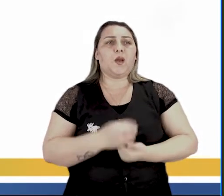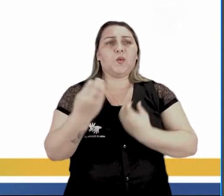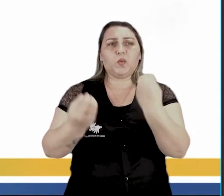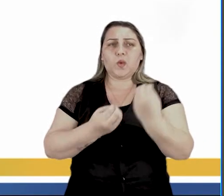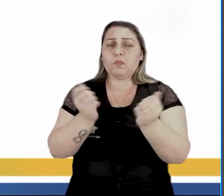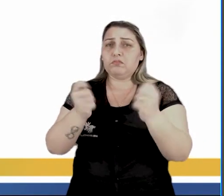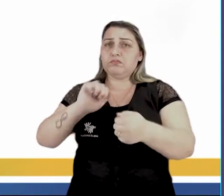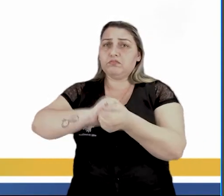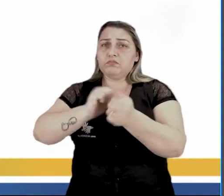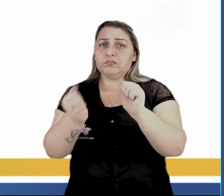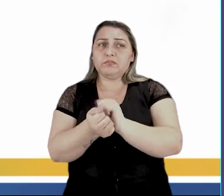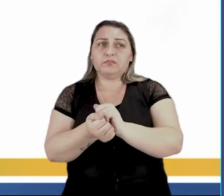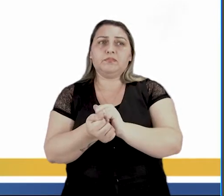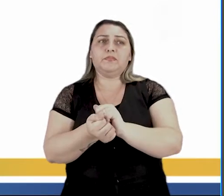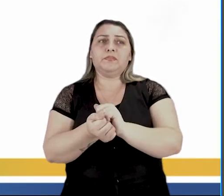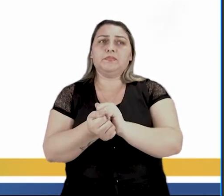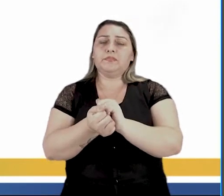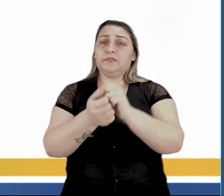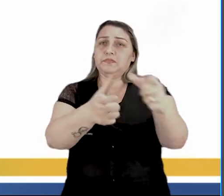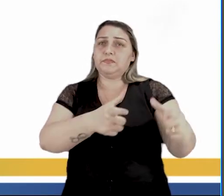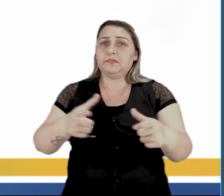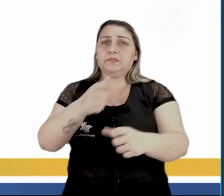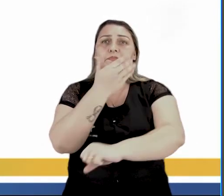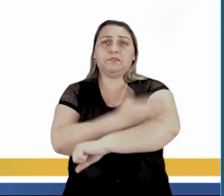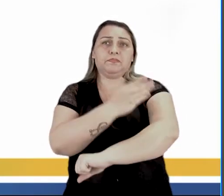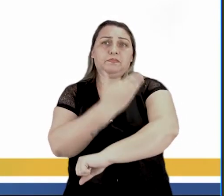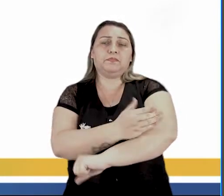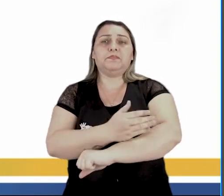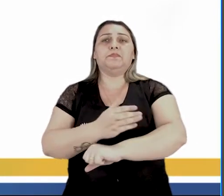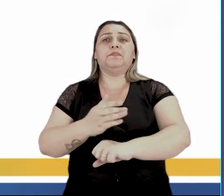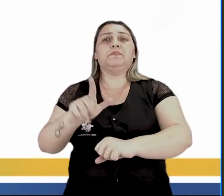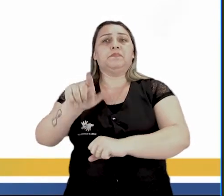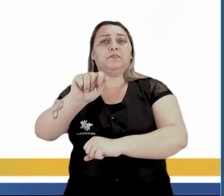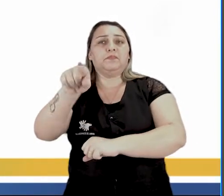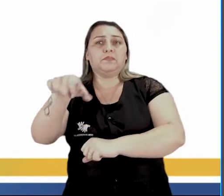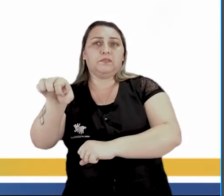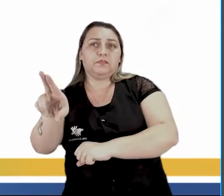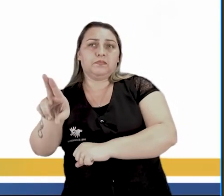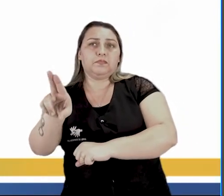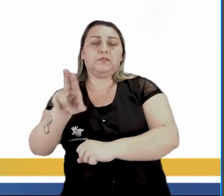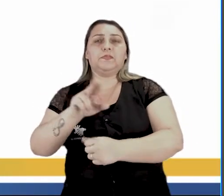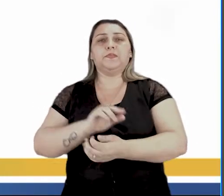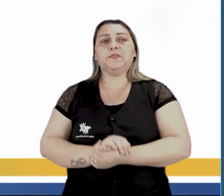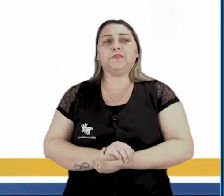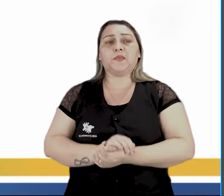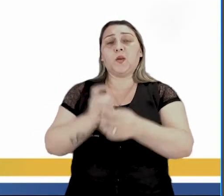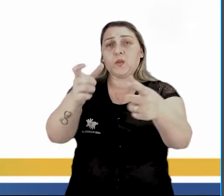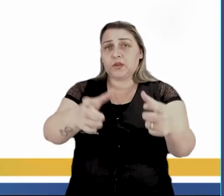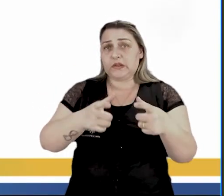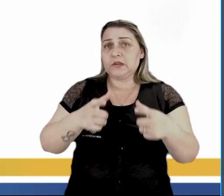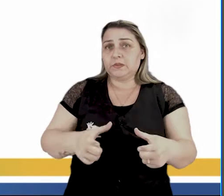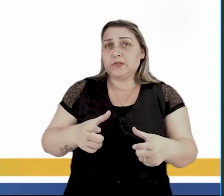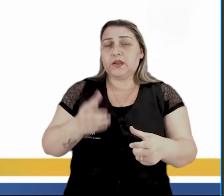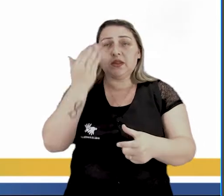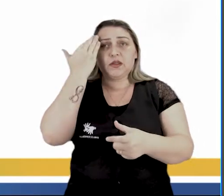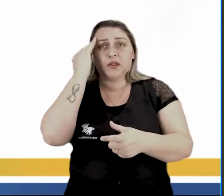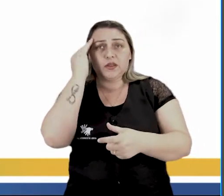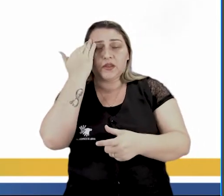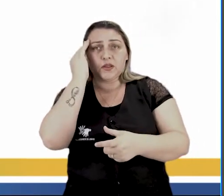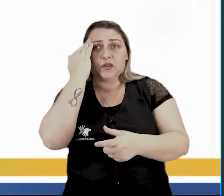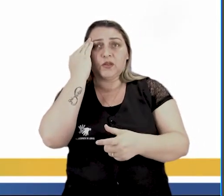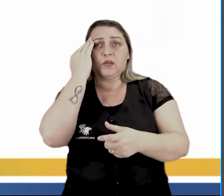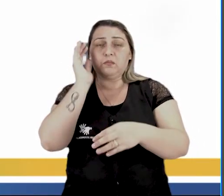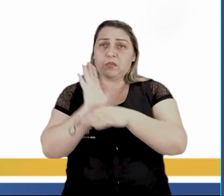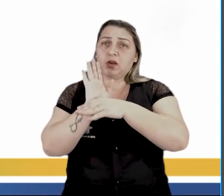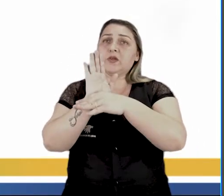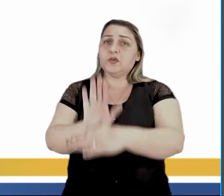Como nós podemos adaptar os espaços para a prática do lazer? Bom, o espaço ele é entendido como